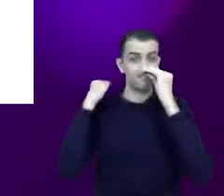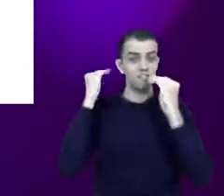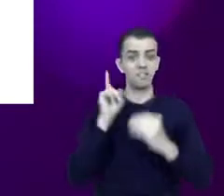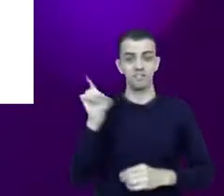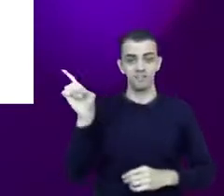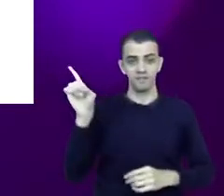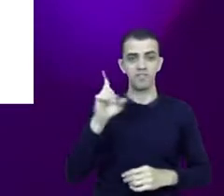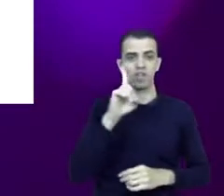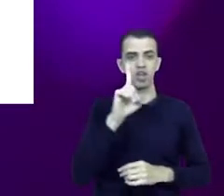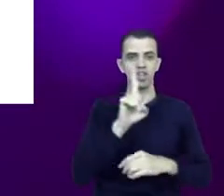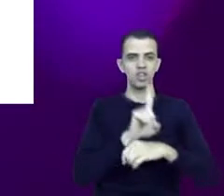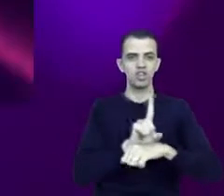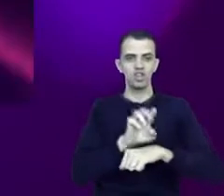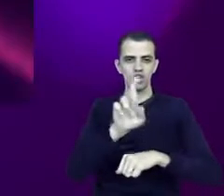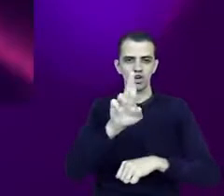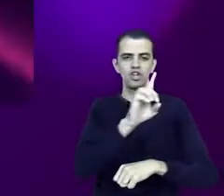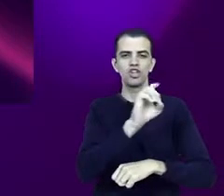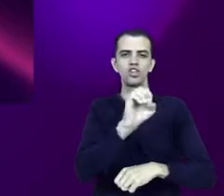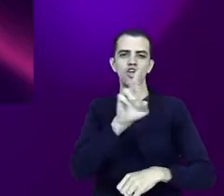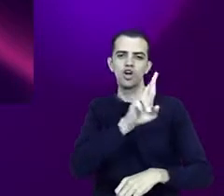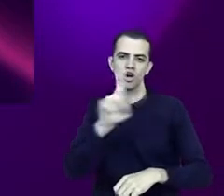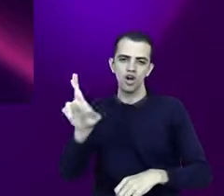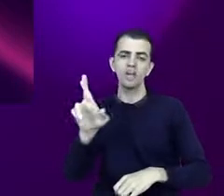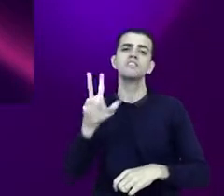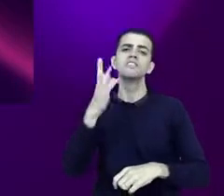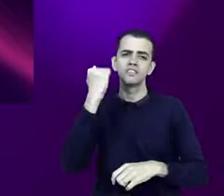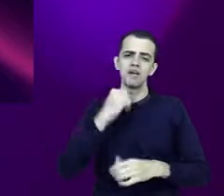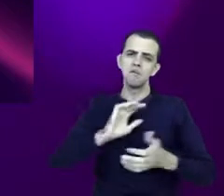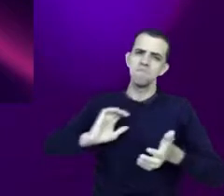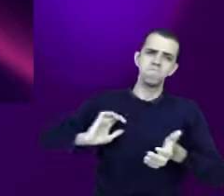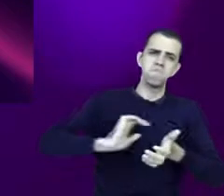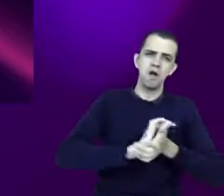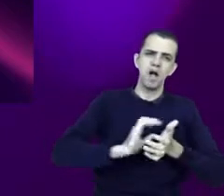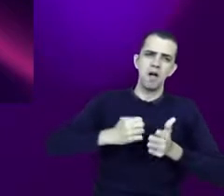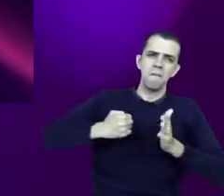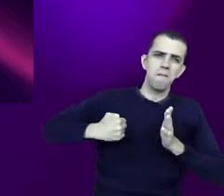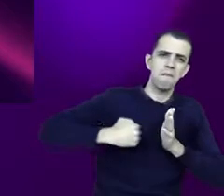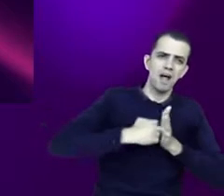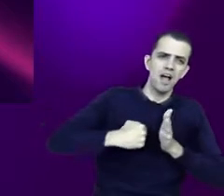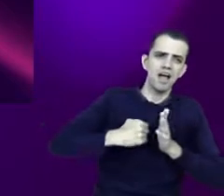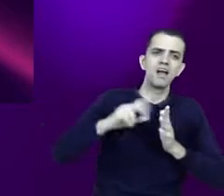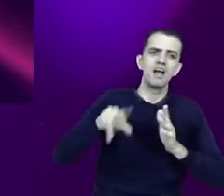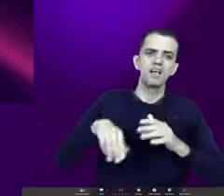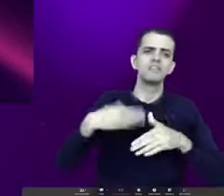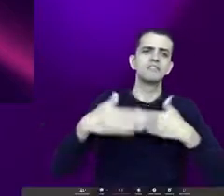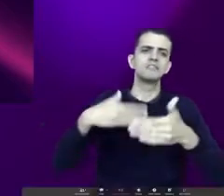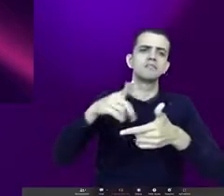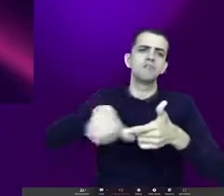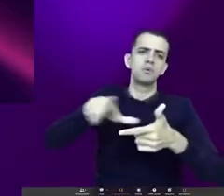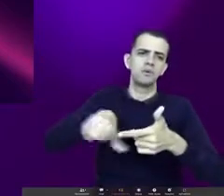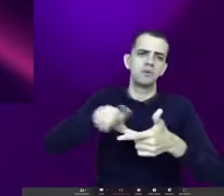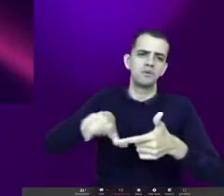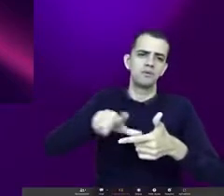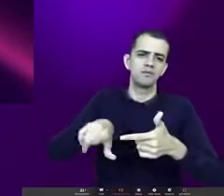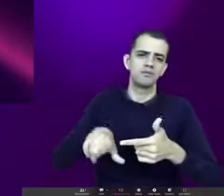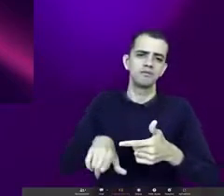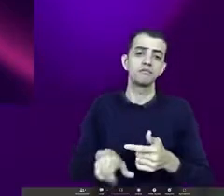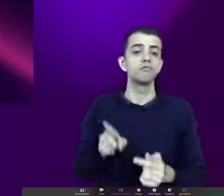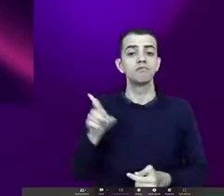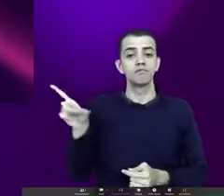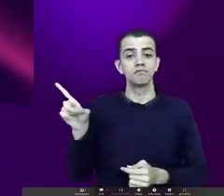piores resultados em artroplastia. Então, esse aqui é um caso nosso, a gente joga o